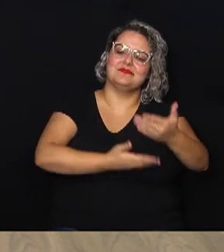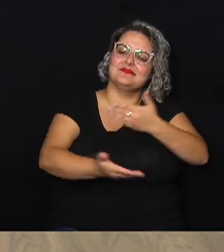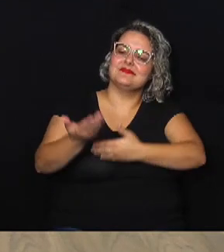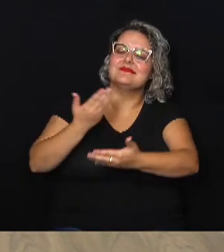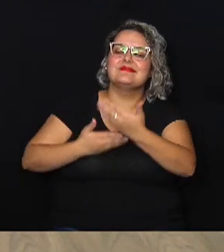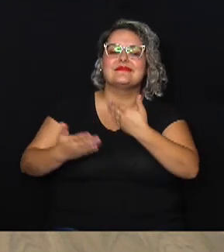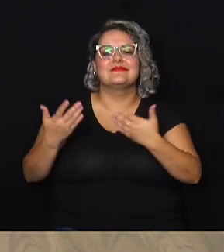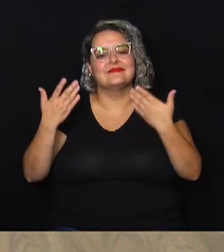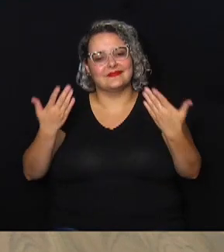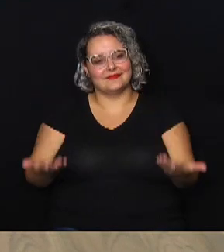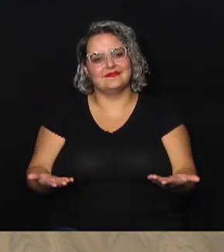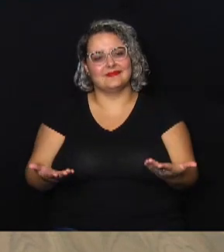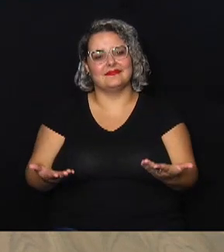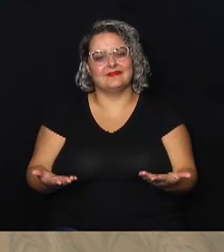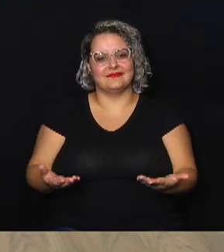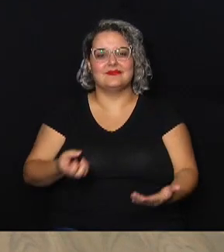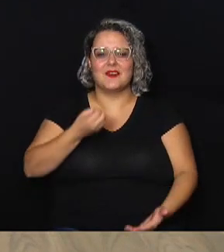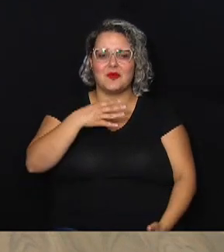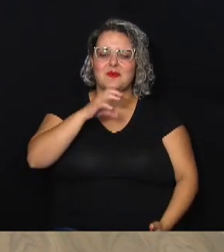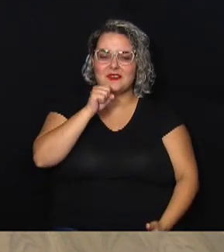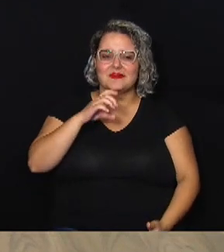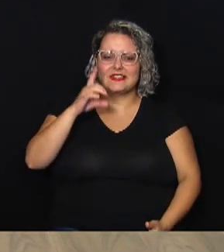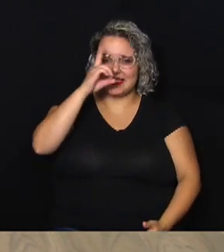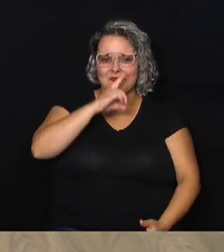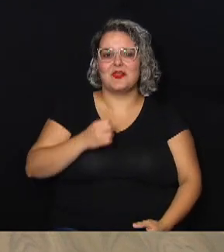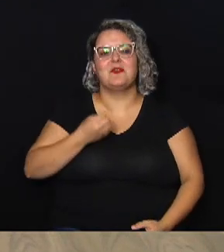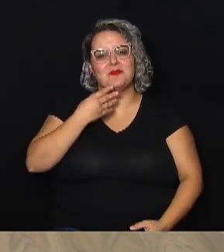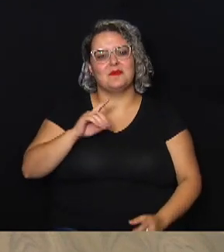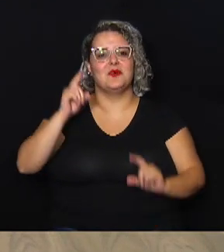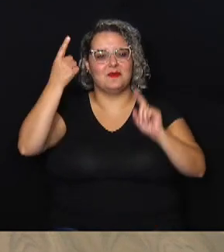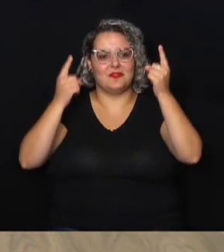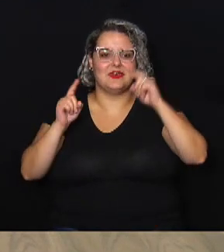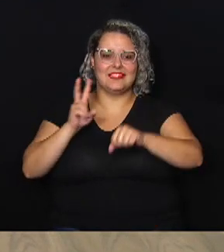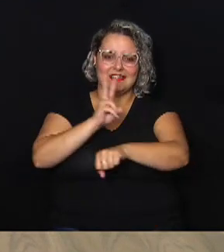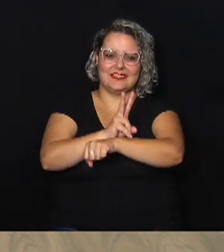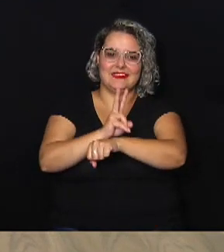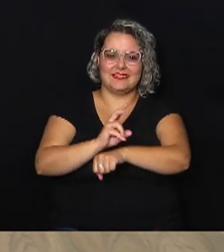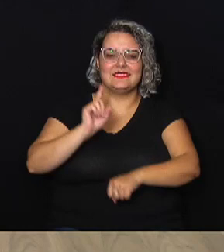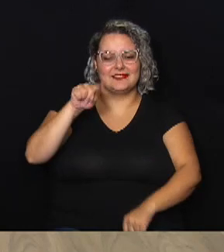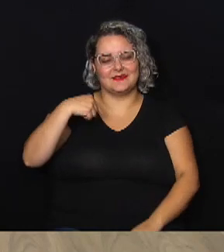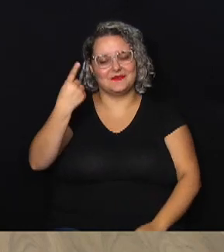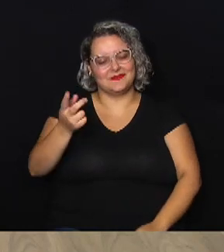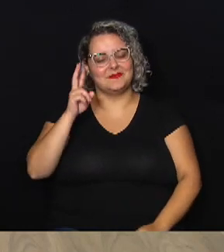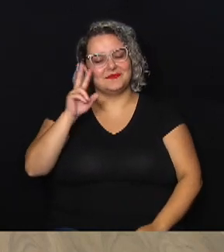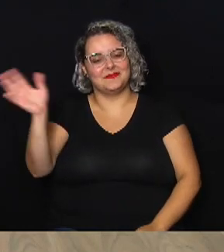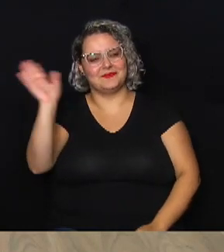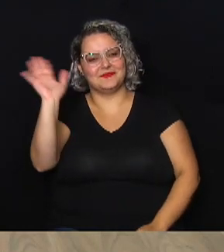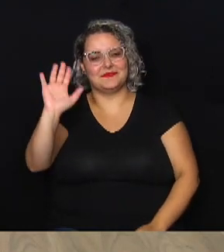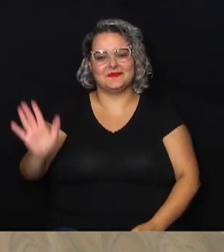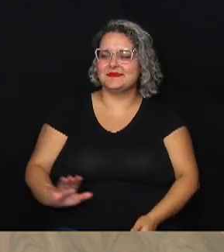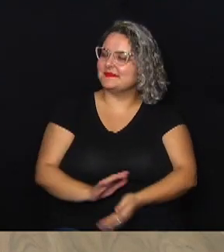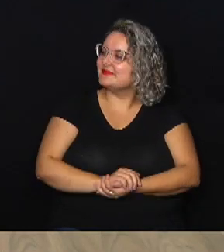compartilhar. Um bom final de semana, um bom carnaval. Se cuida, a gente se vê na próxima edição. Tchau!